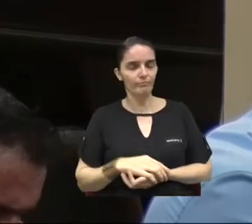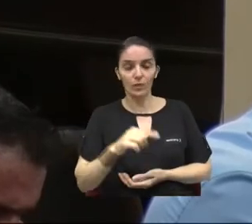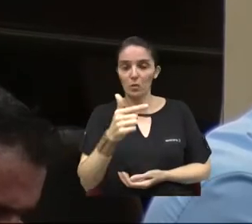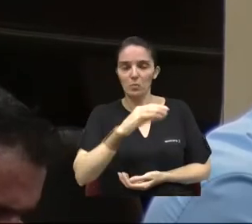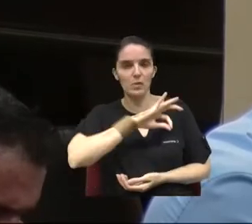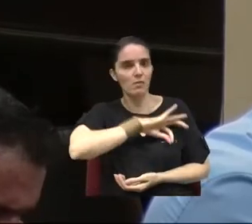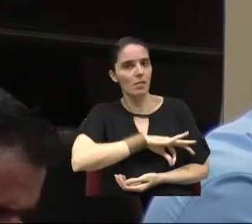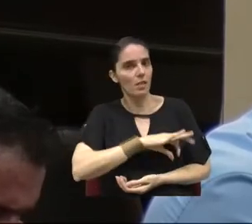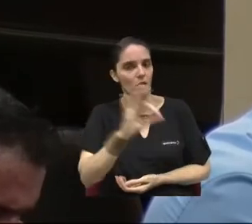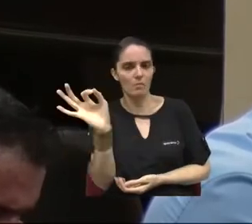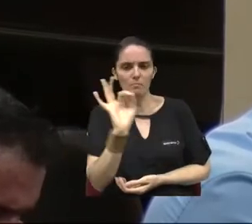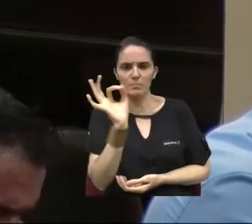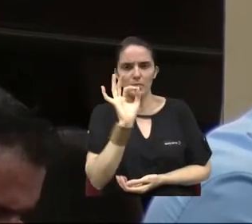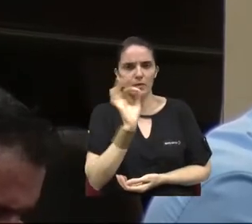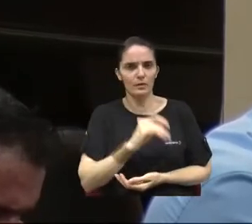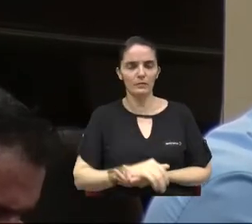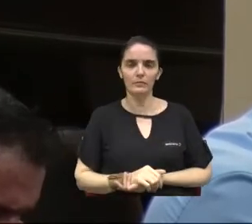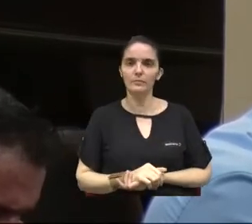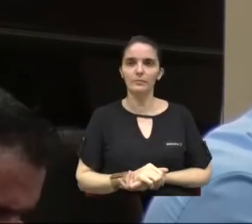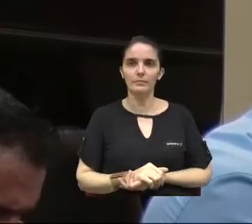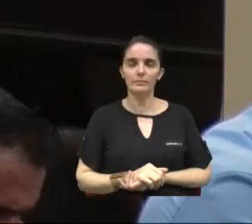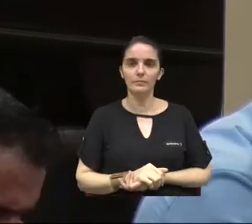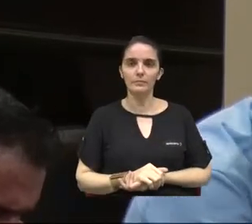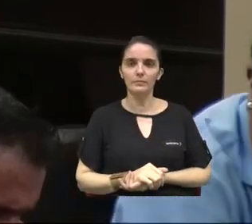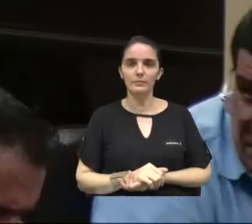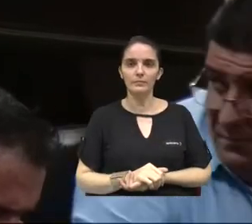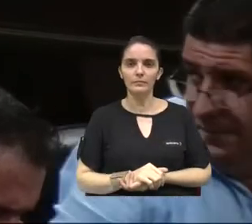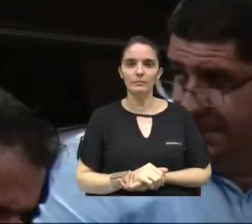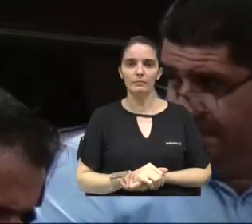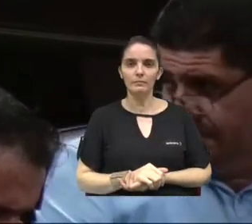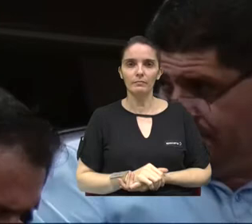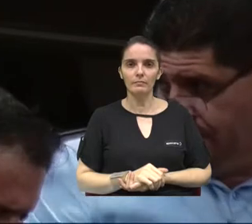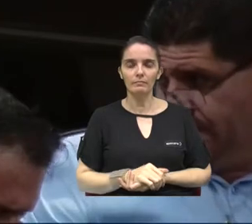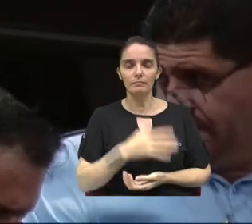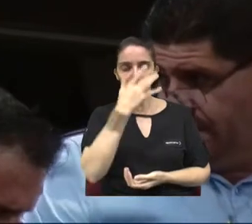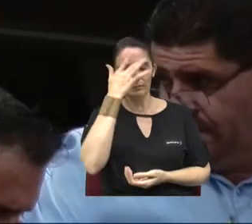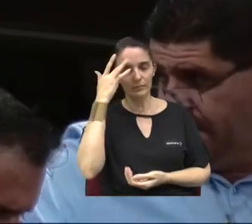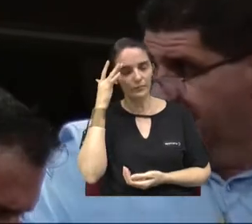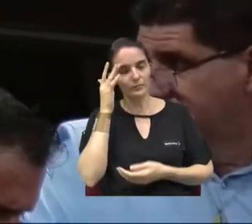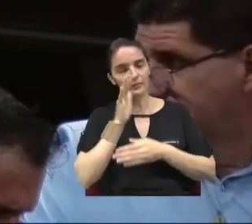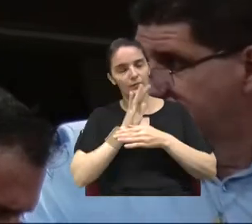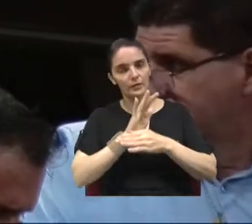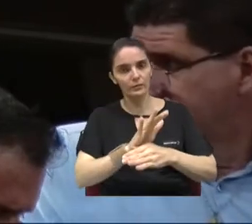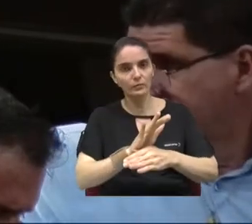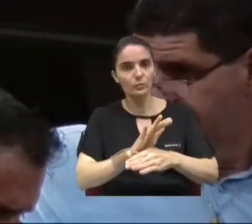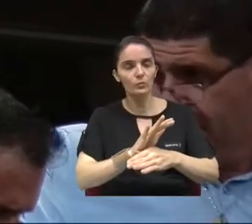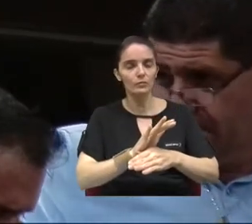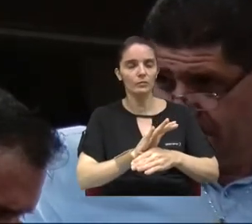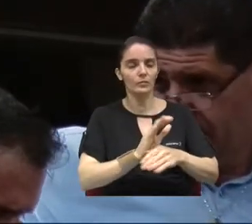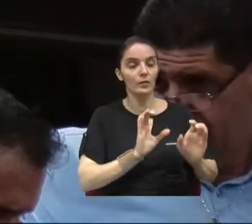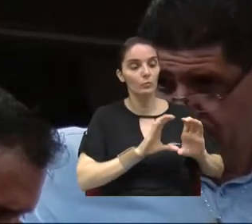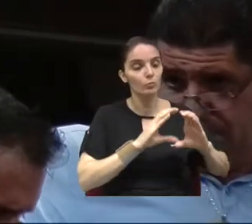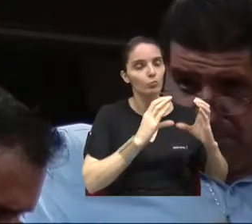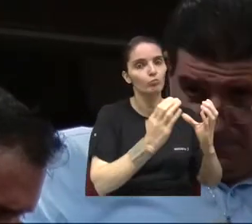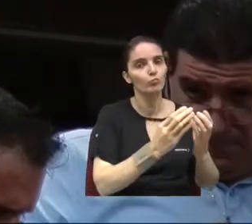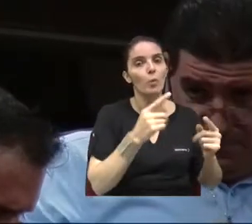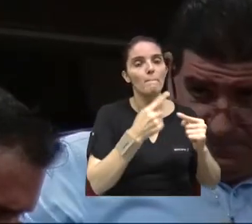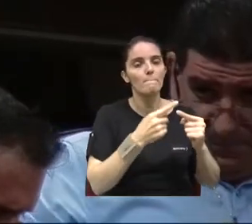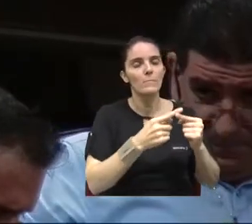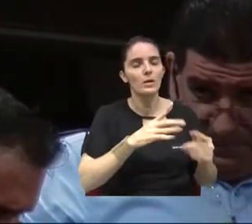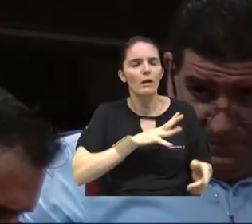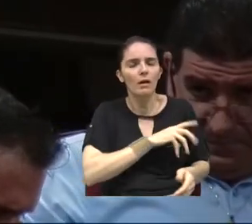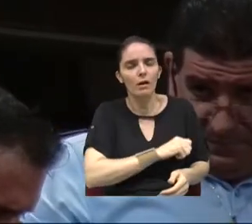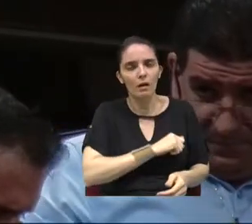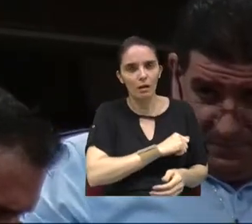salário, muito pelo contrário, que acabam pondo dinheiro do bolso por amor ao Internacional,